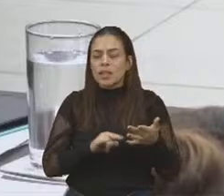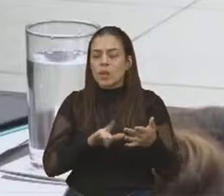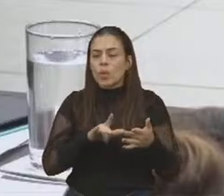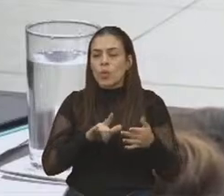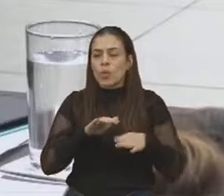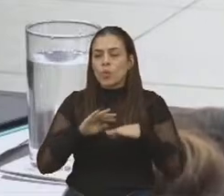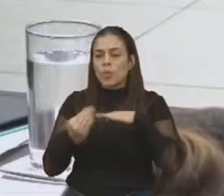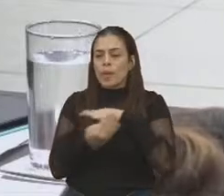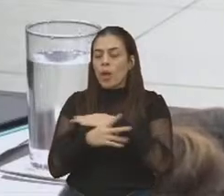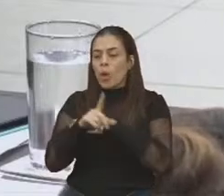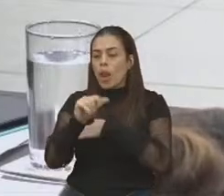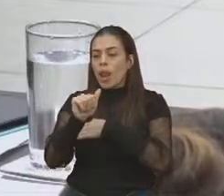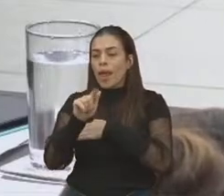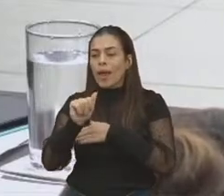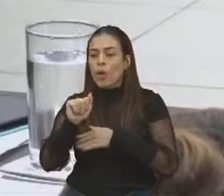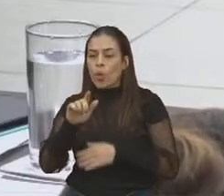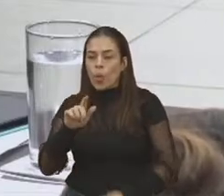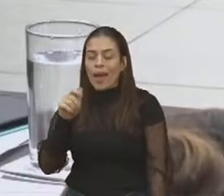Azul 2,